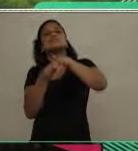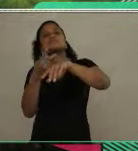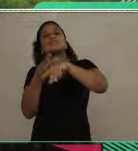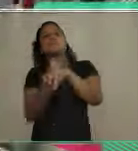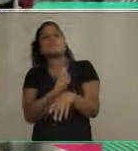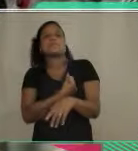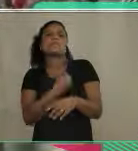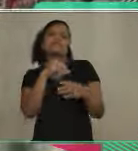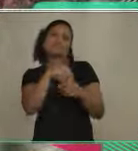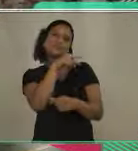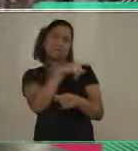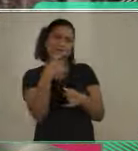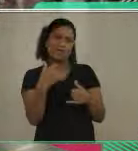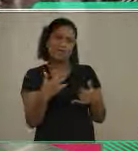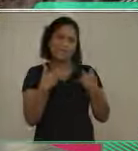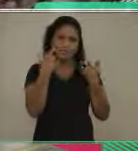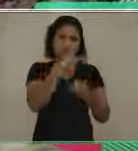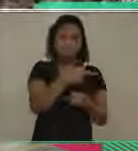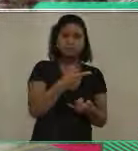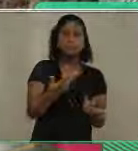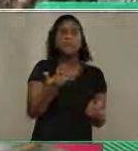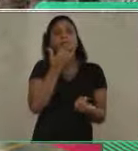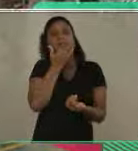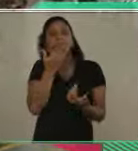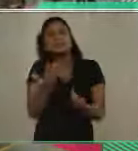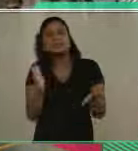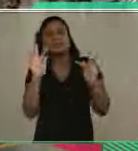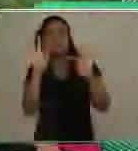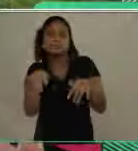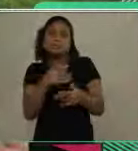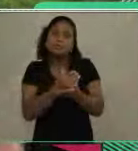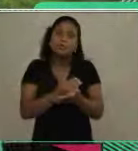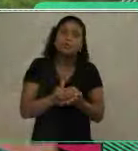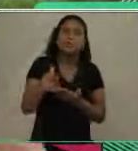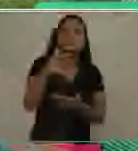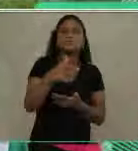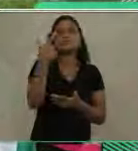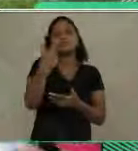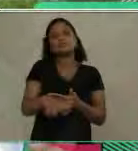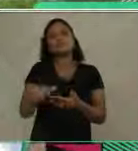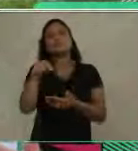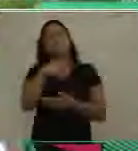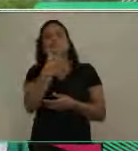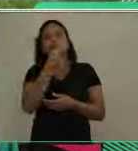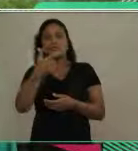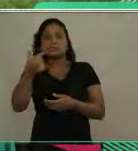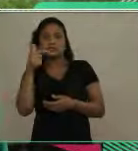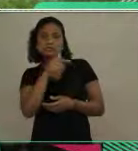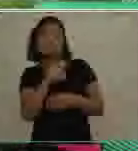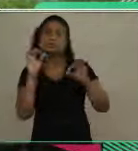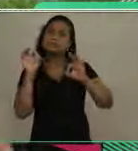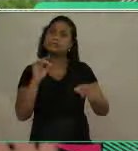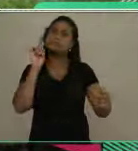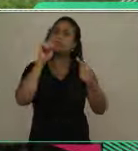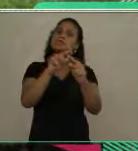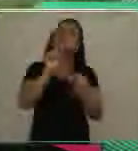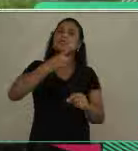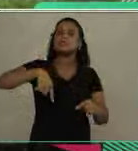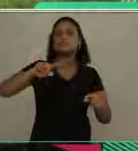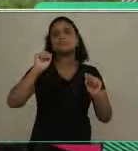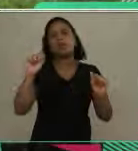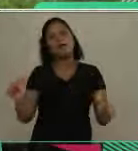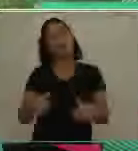evento. E aí a gente infelizmente encerra já pensando em começar a desenhar o evento de 2013, que com certeza